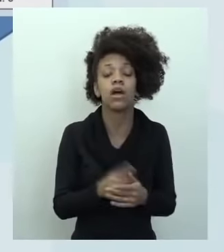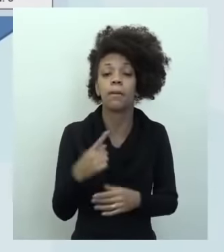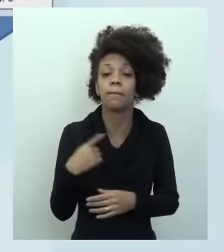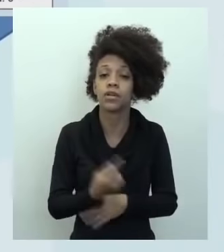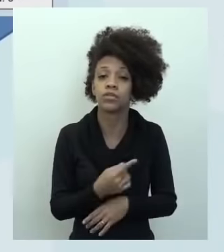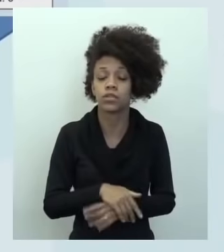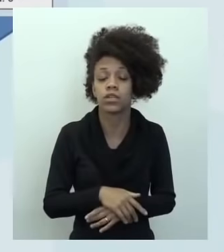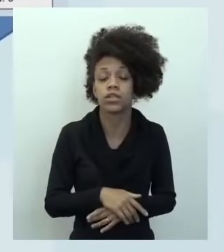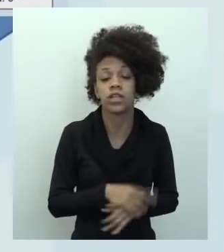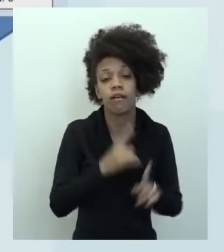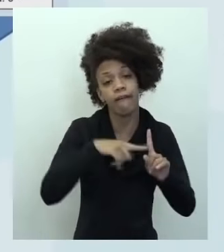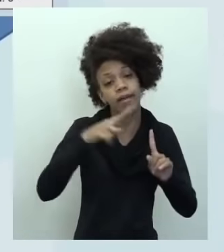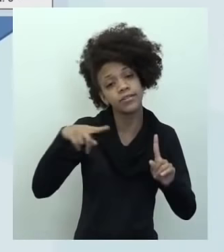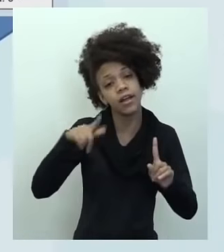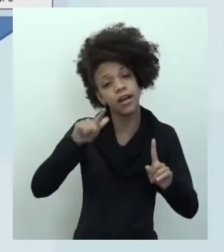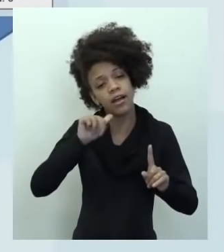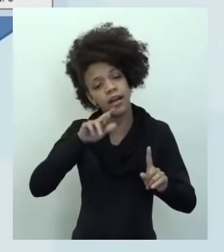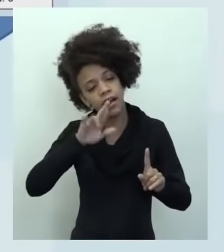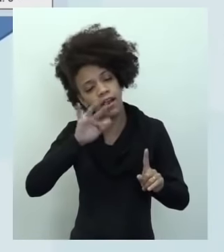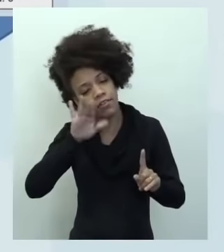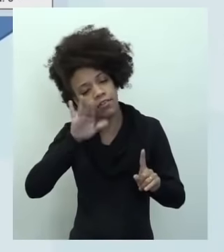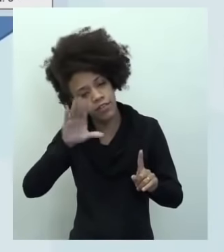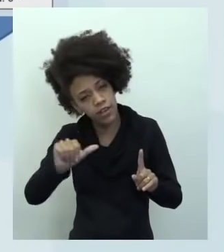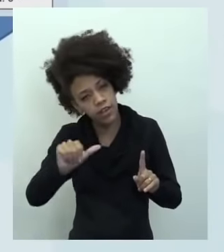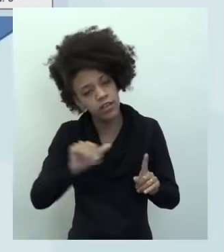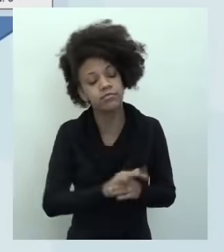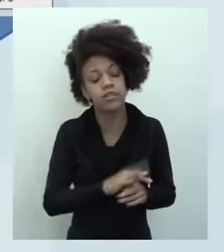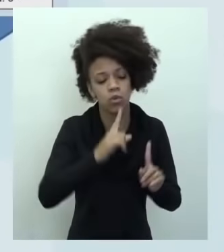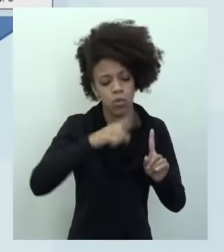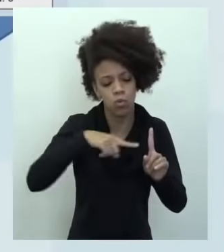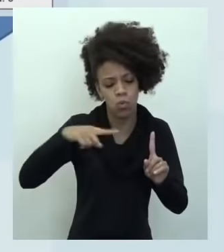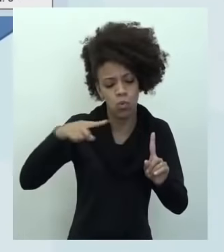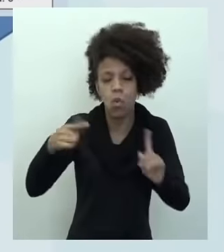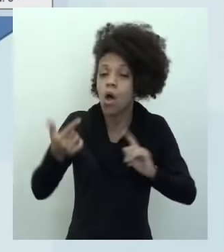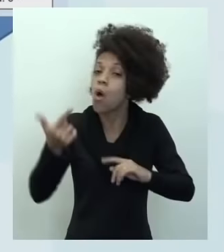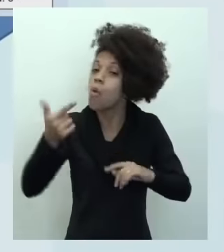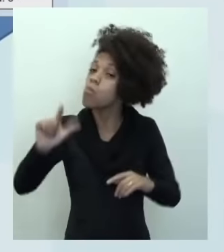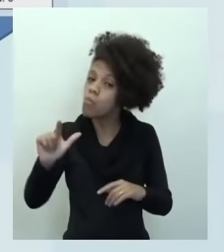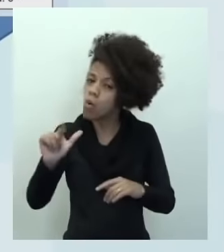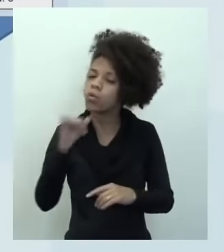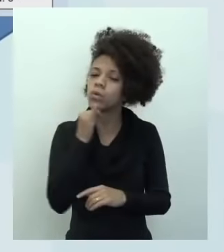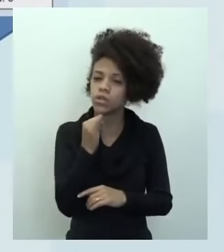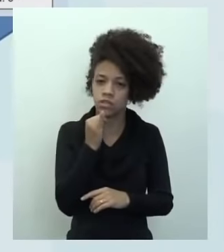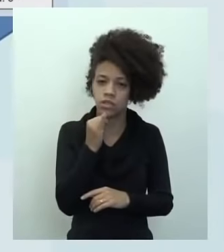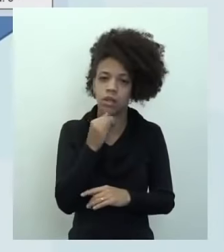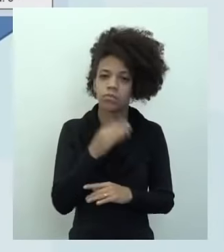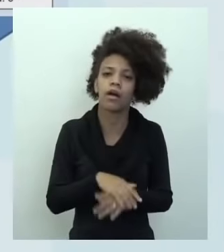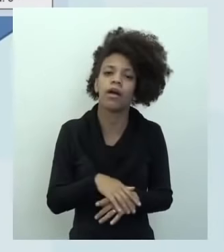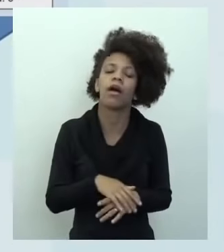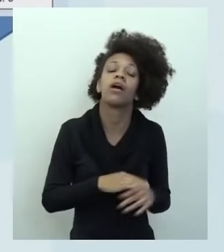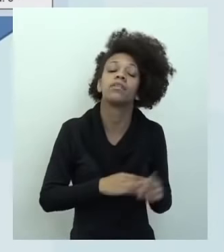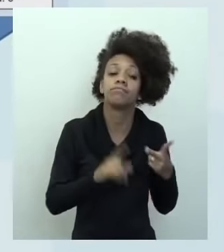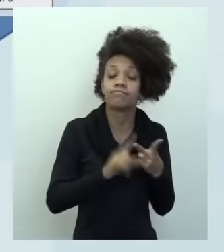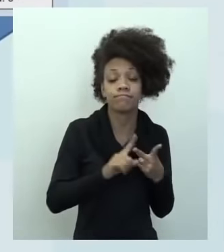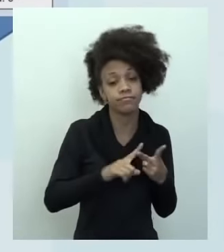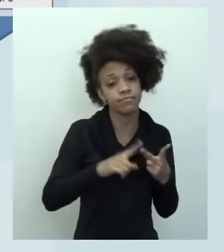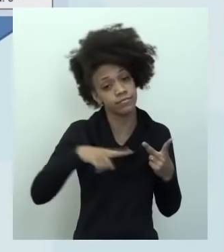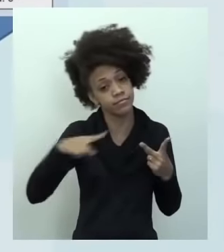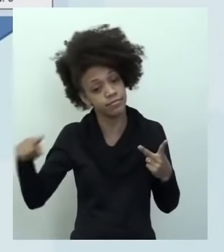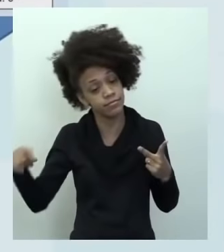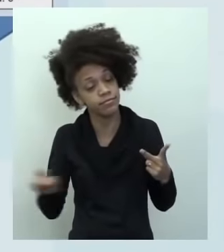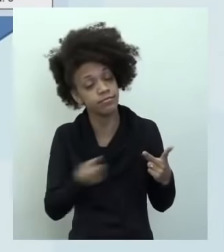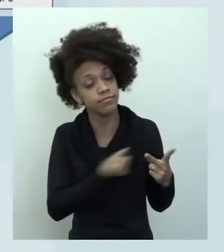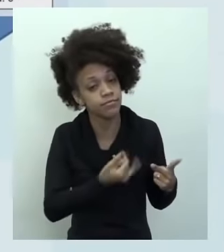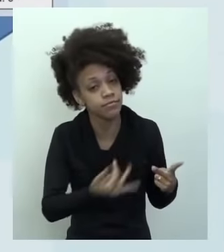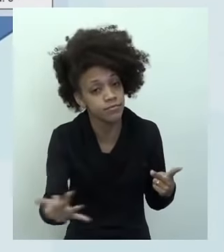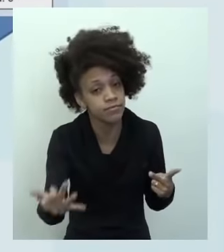escala gráfica. Então, essa escala gráfica é um outro exemplo, né? Nós temos a escala numérica e escala gráfica. A